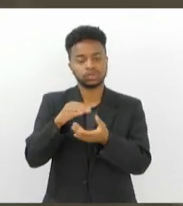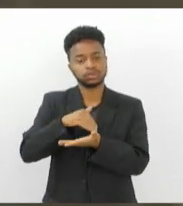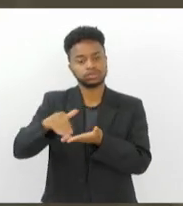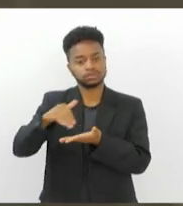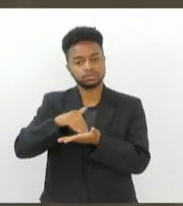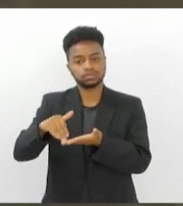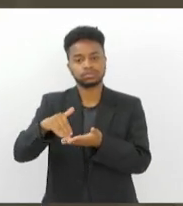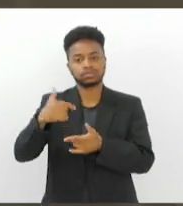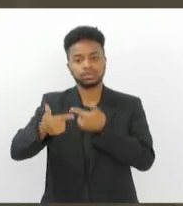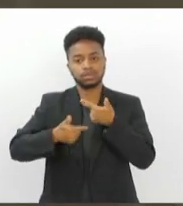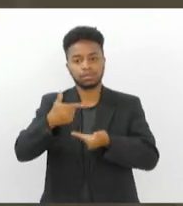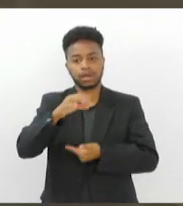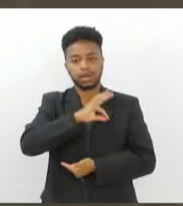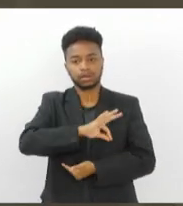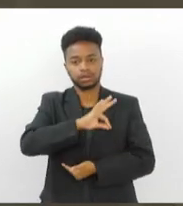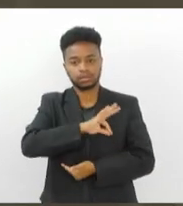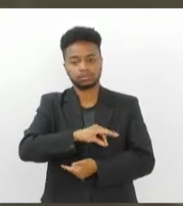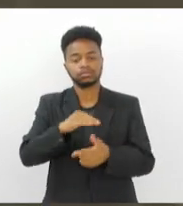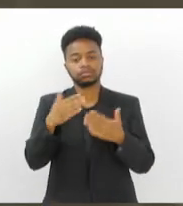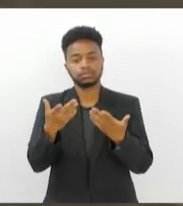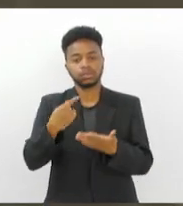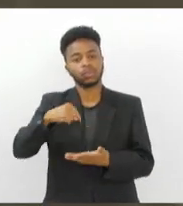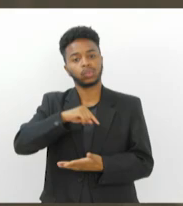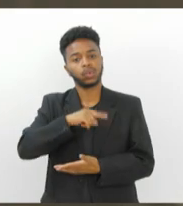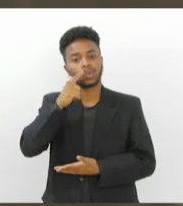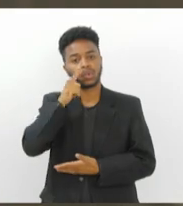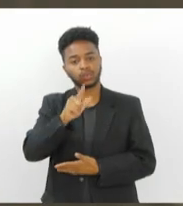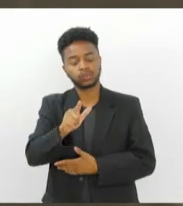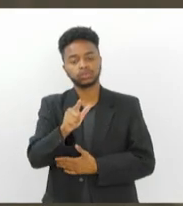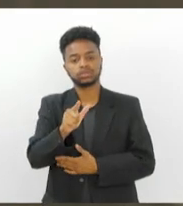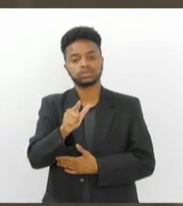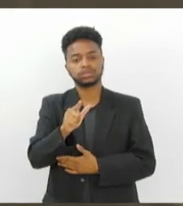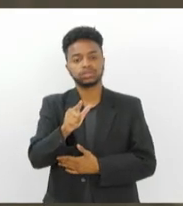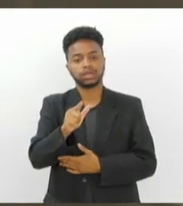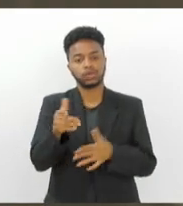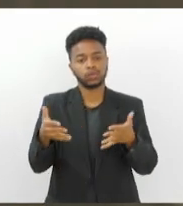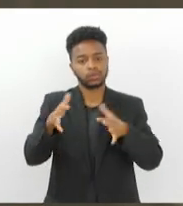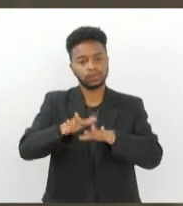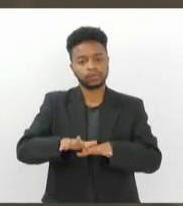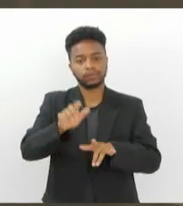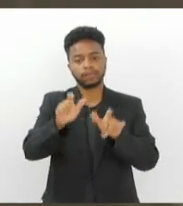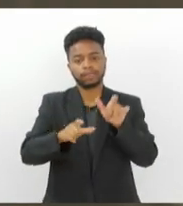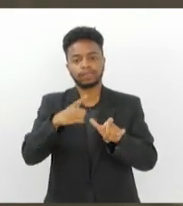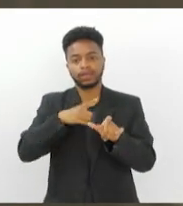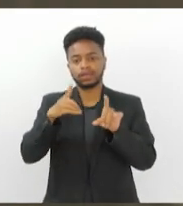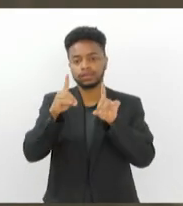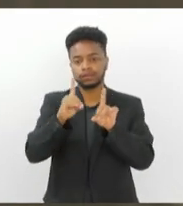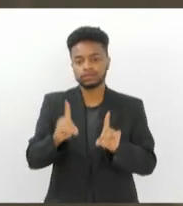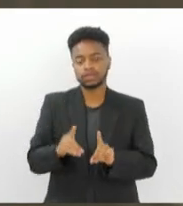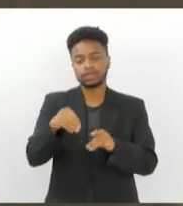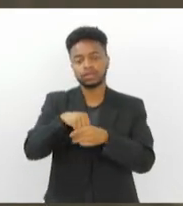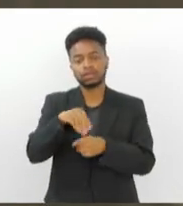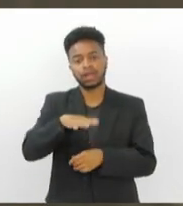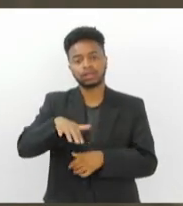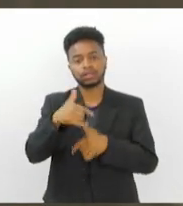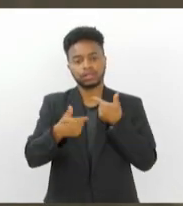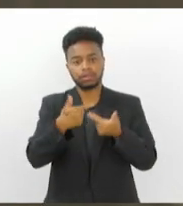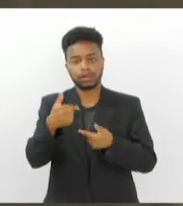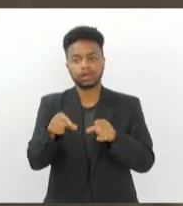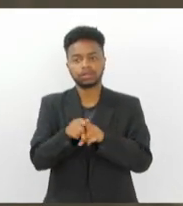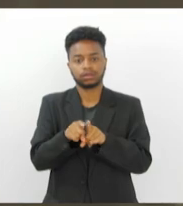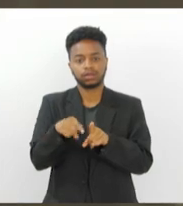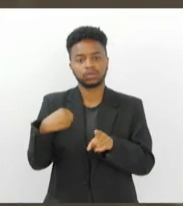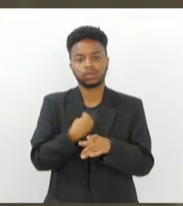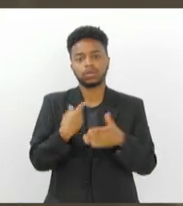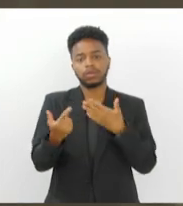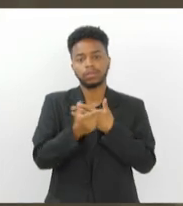Secretaria de Trabalho e Renda pra gente conseguir incluir e as pessoas com deficiência no mercado de trabalho a nossa função principal é essa e o NEAD ali faz